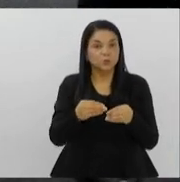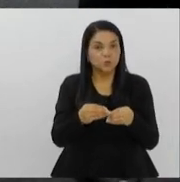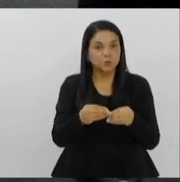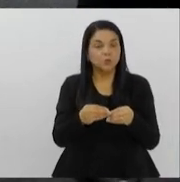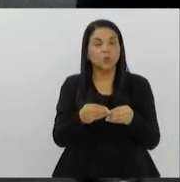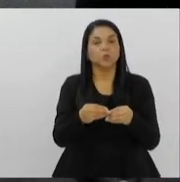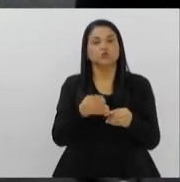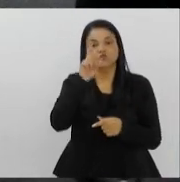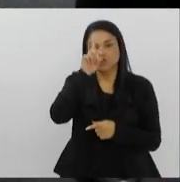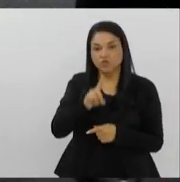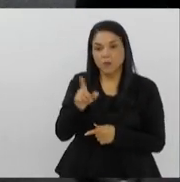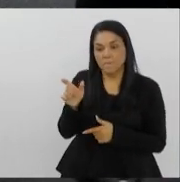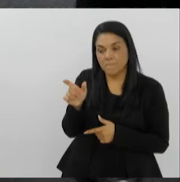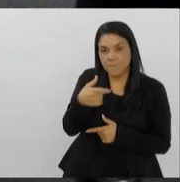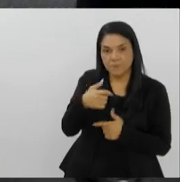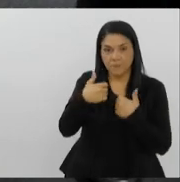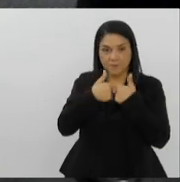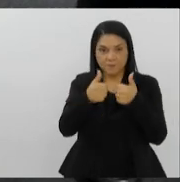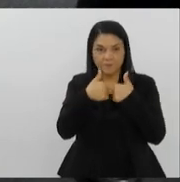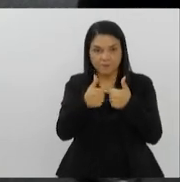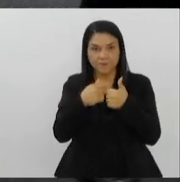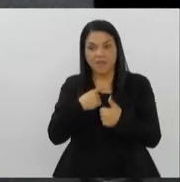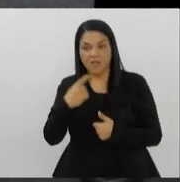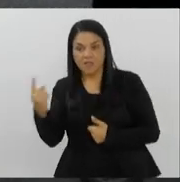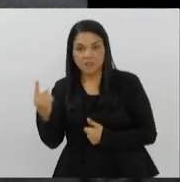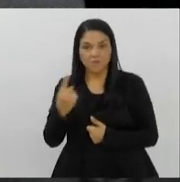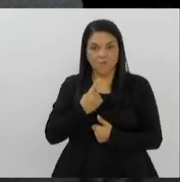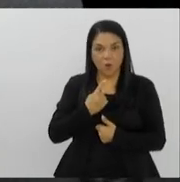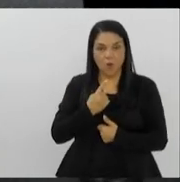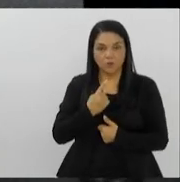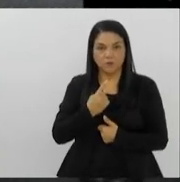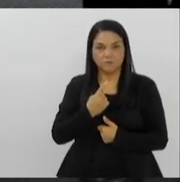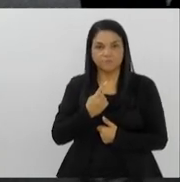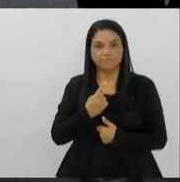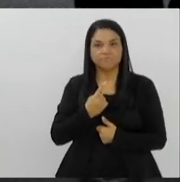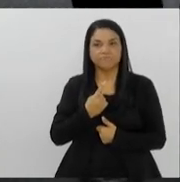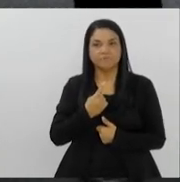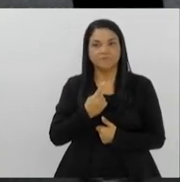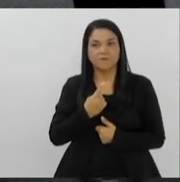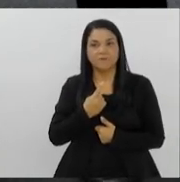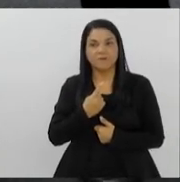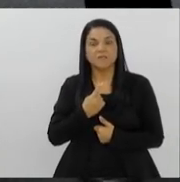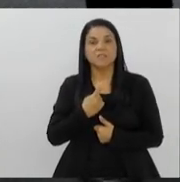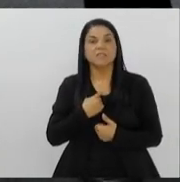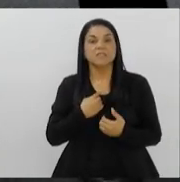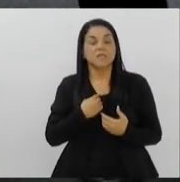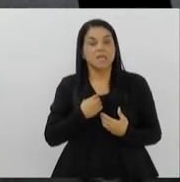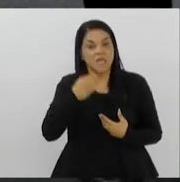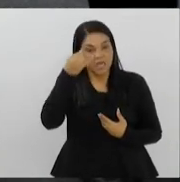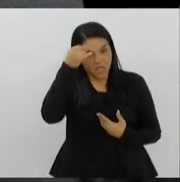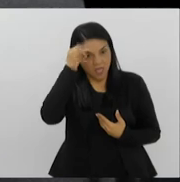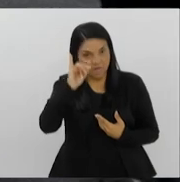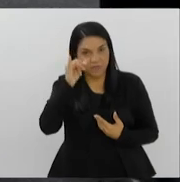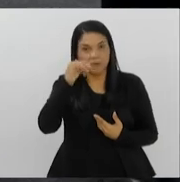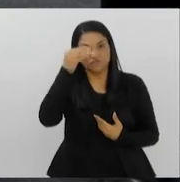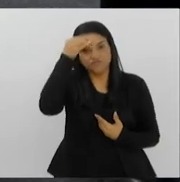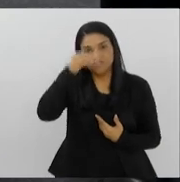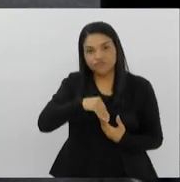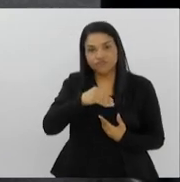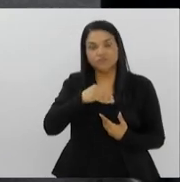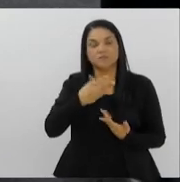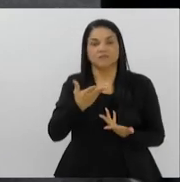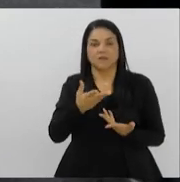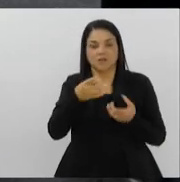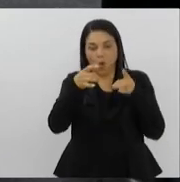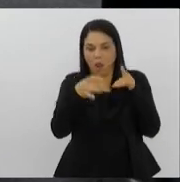bilhete único, com passagem de ida e volta, desestimulando desistência, desestimulando a